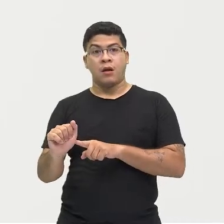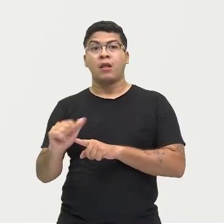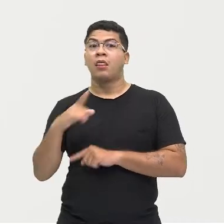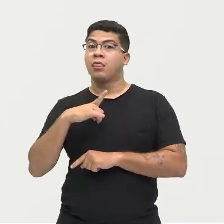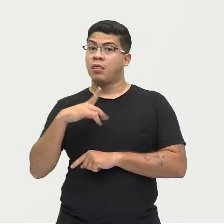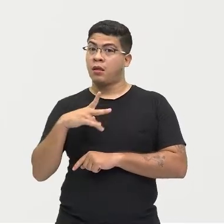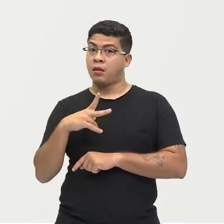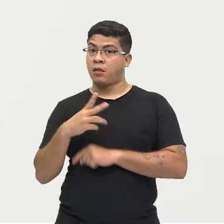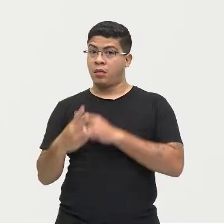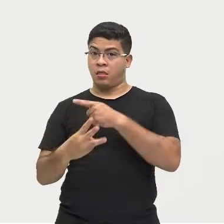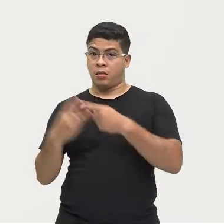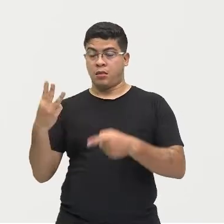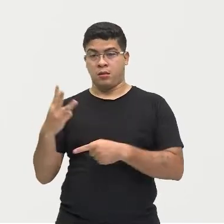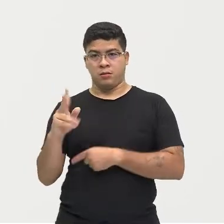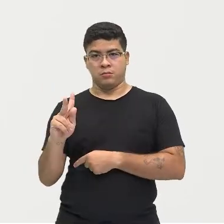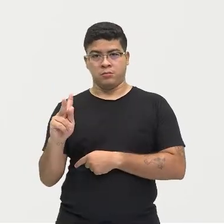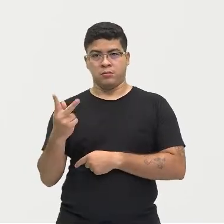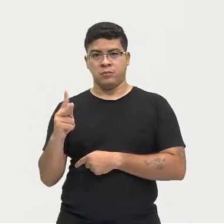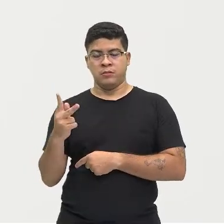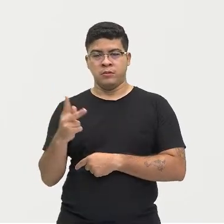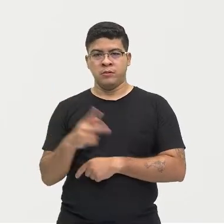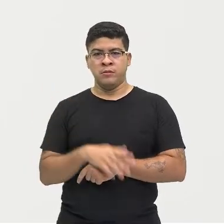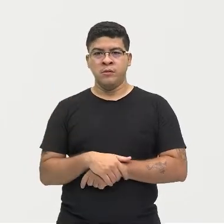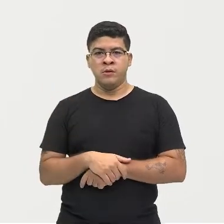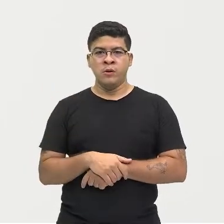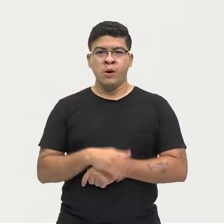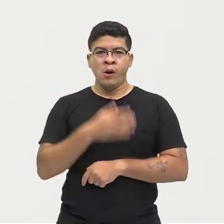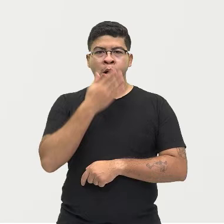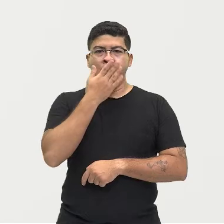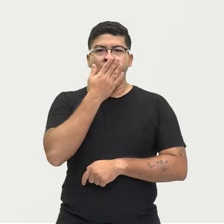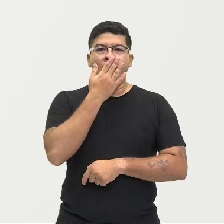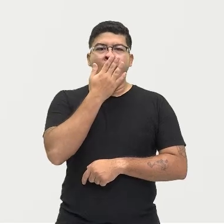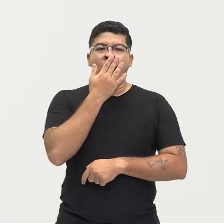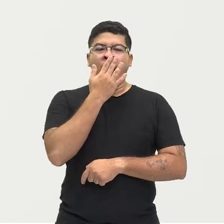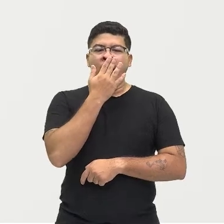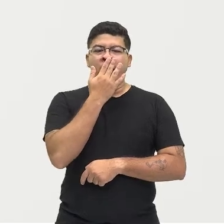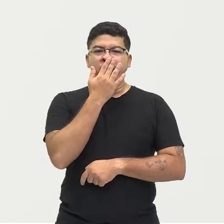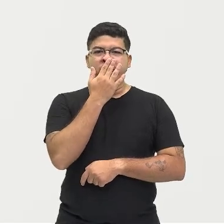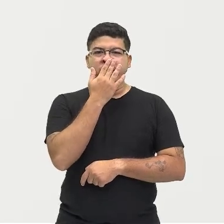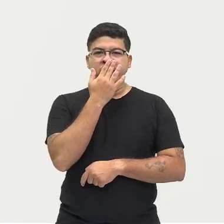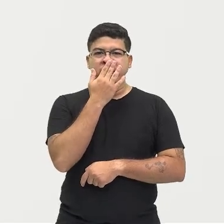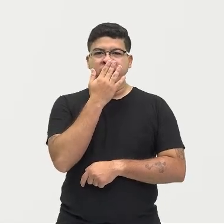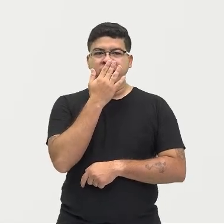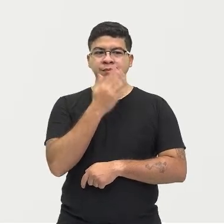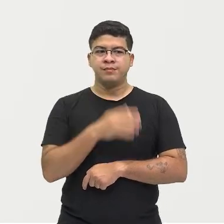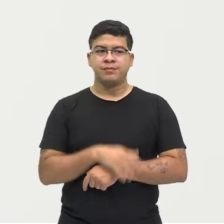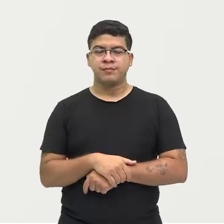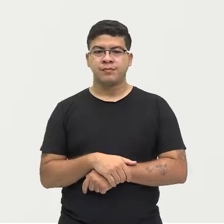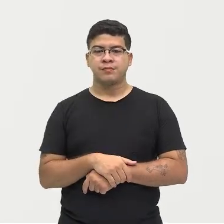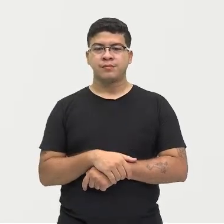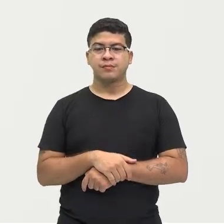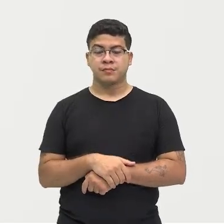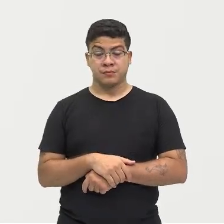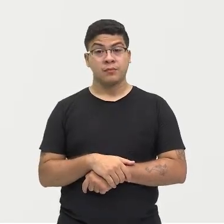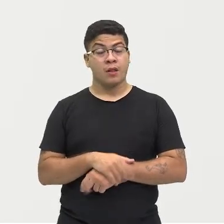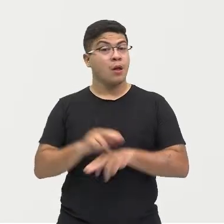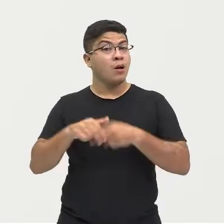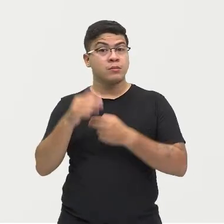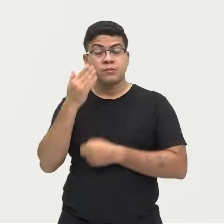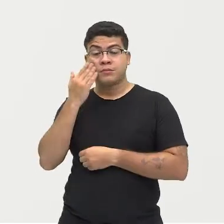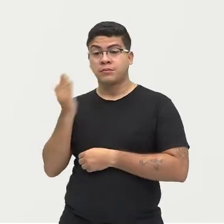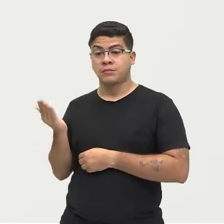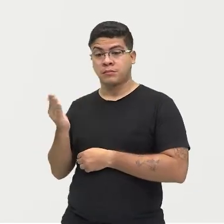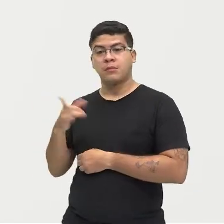hidrogênios, amina primária. Quando ocorre a substituição de 2, amina secundária. E nesse caso